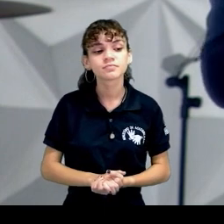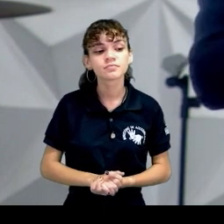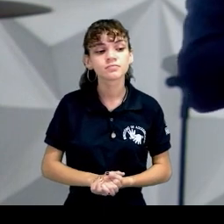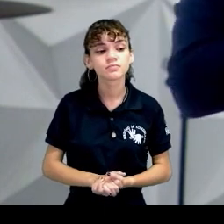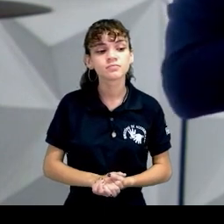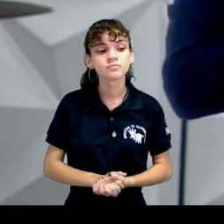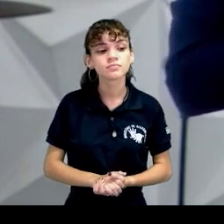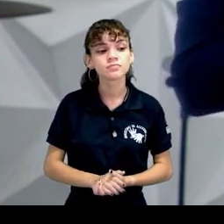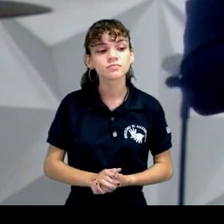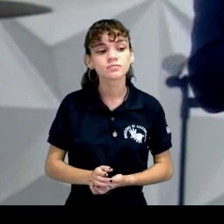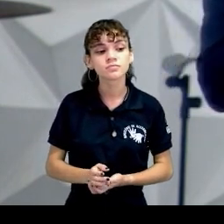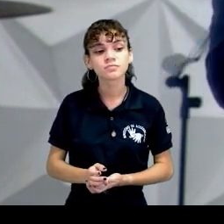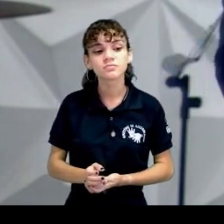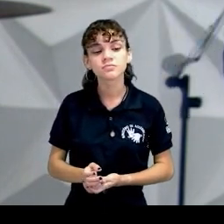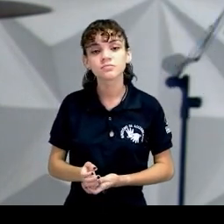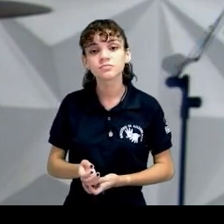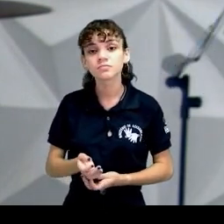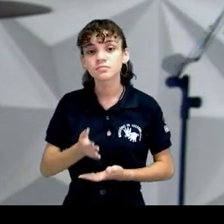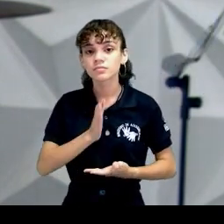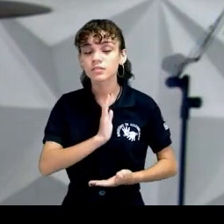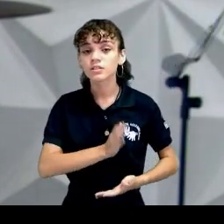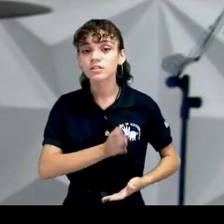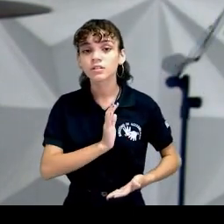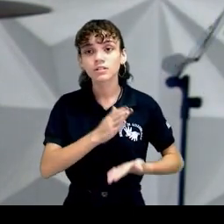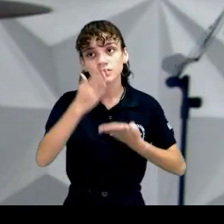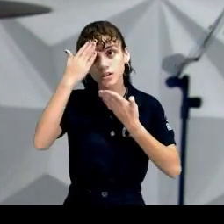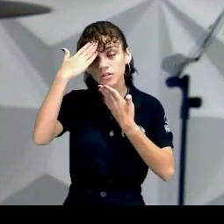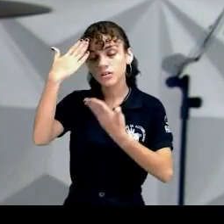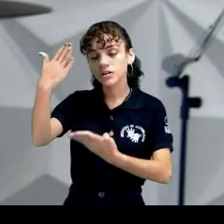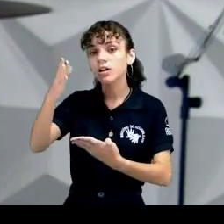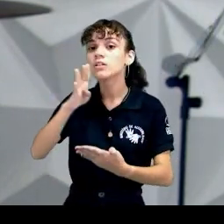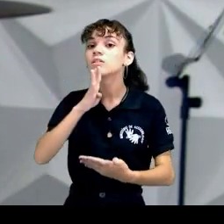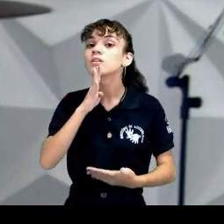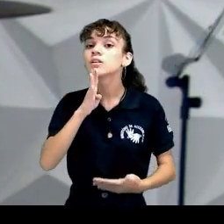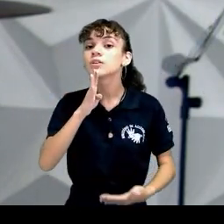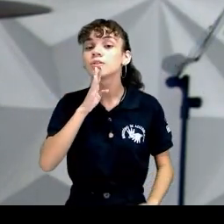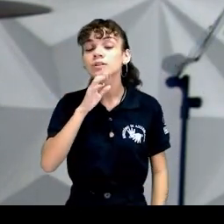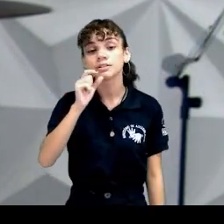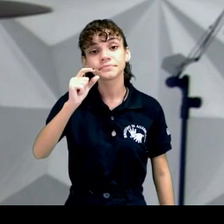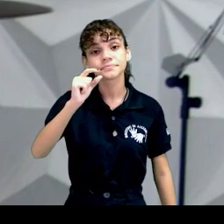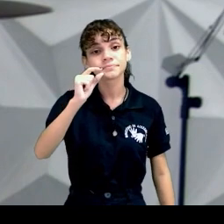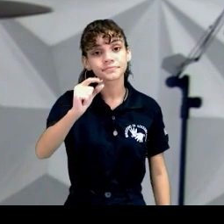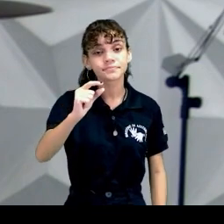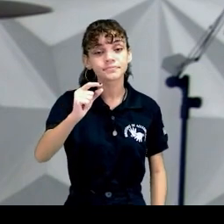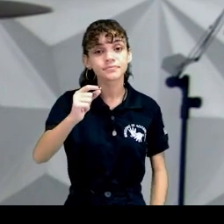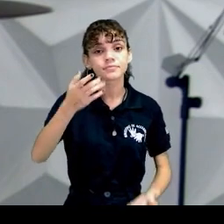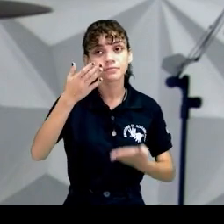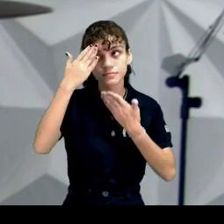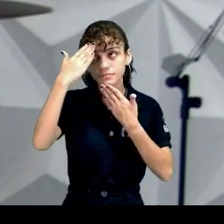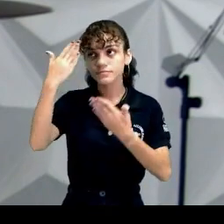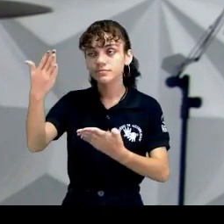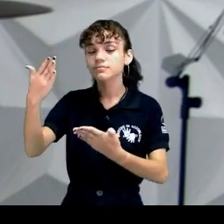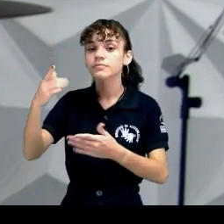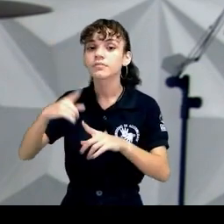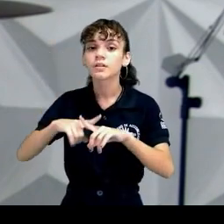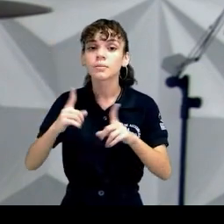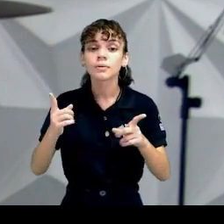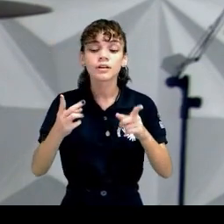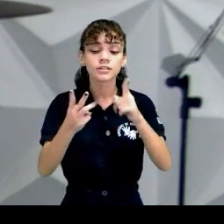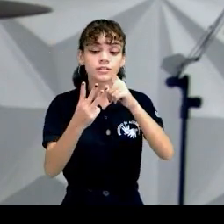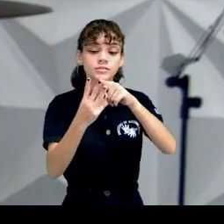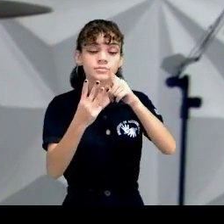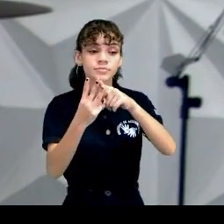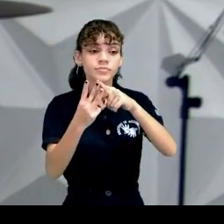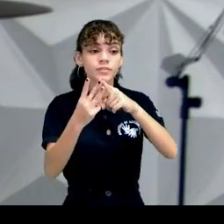entendo também na leitura deste texto que a gratidão nos leva a olhar para além da situação que nós estamos.